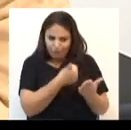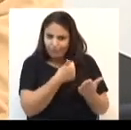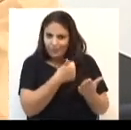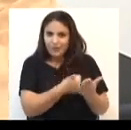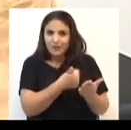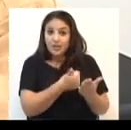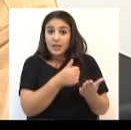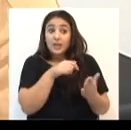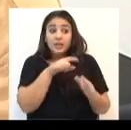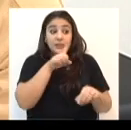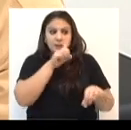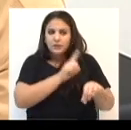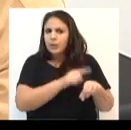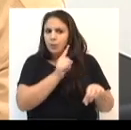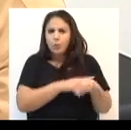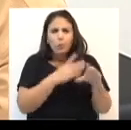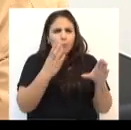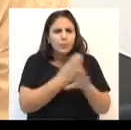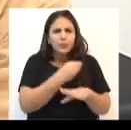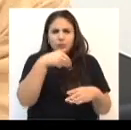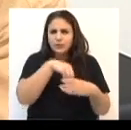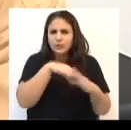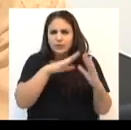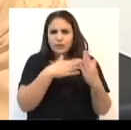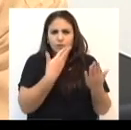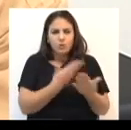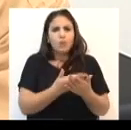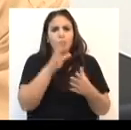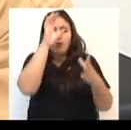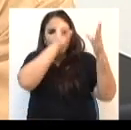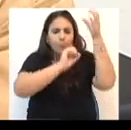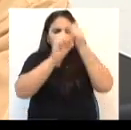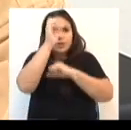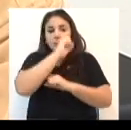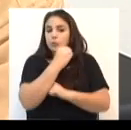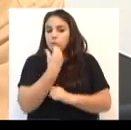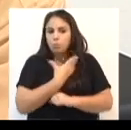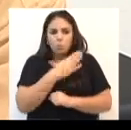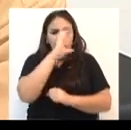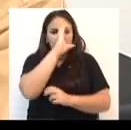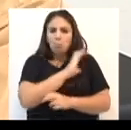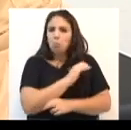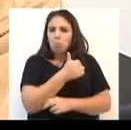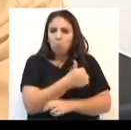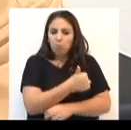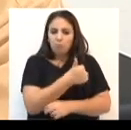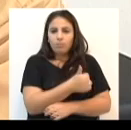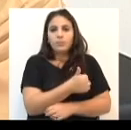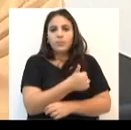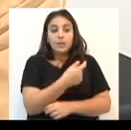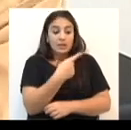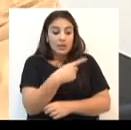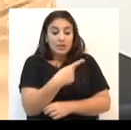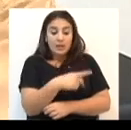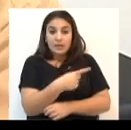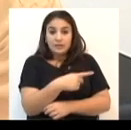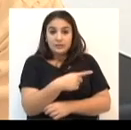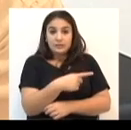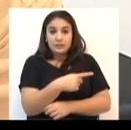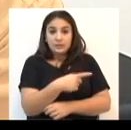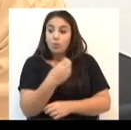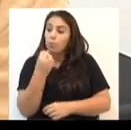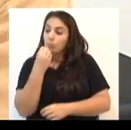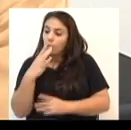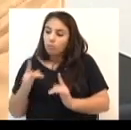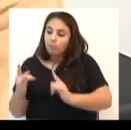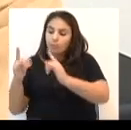fique em tempo integral dentro dessa escola, aprendendo a ser um bom cidadão, com certeza, esses bons presídios que eu